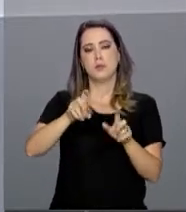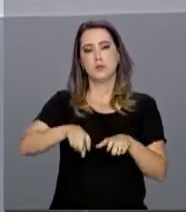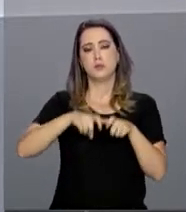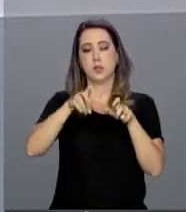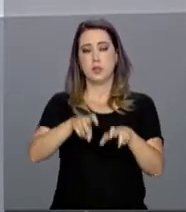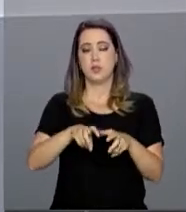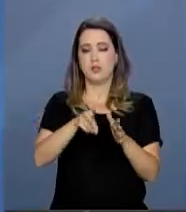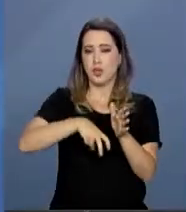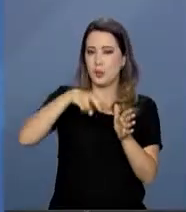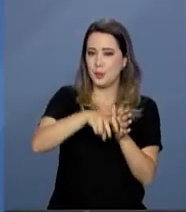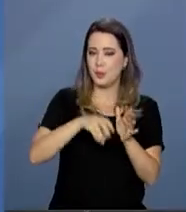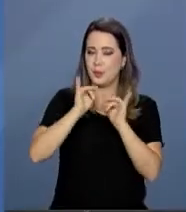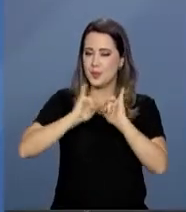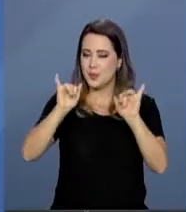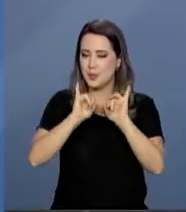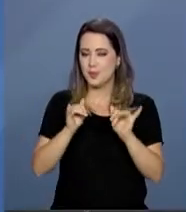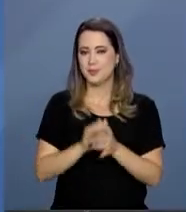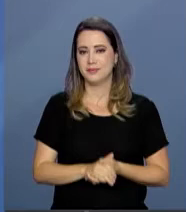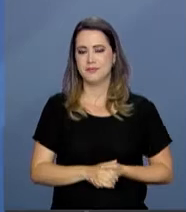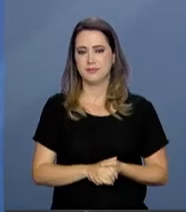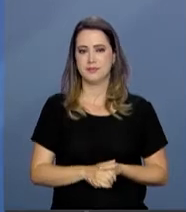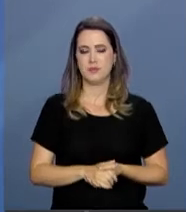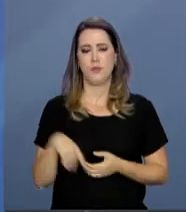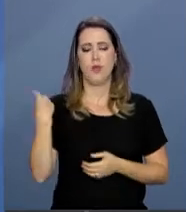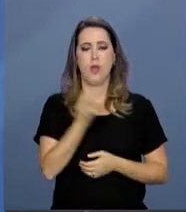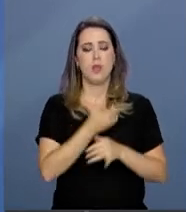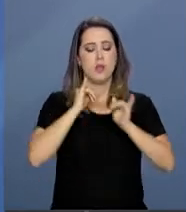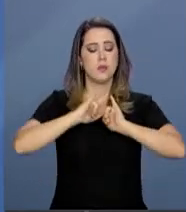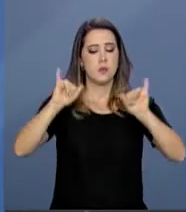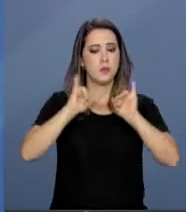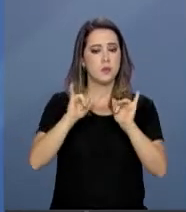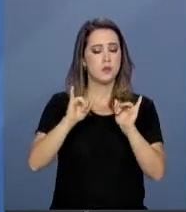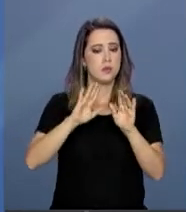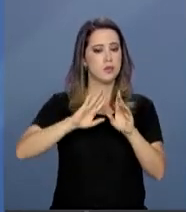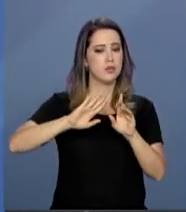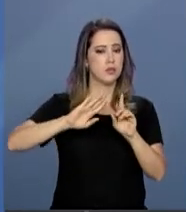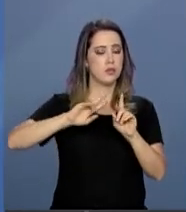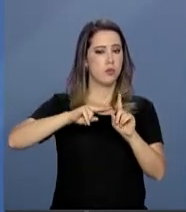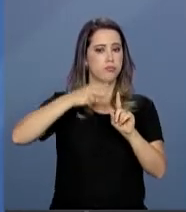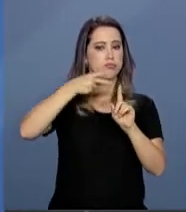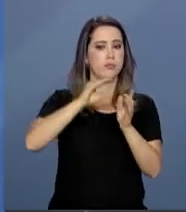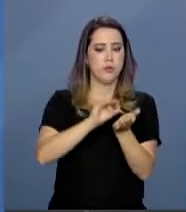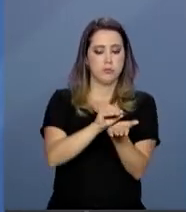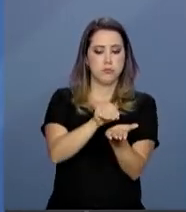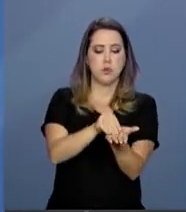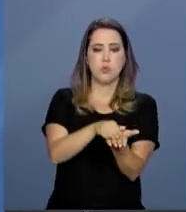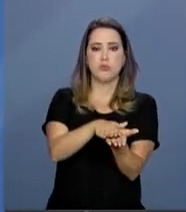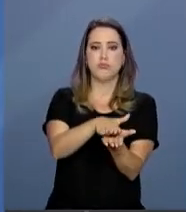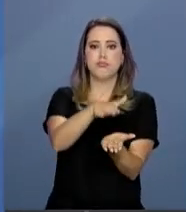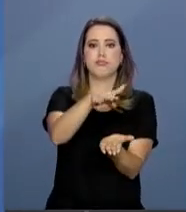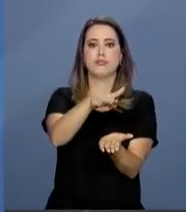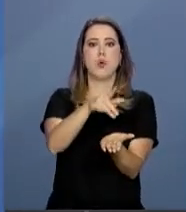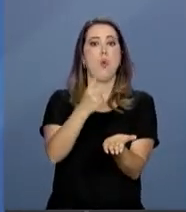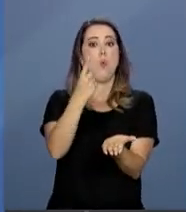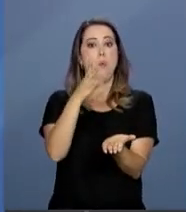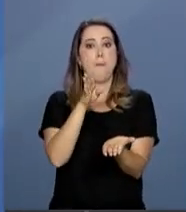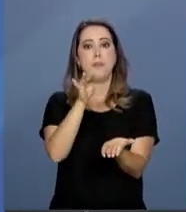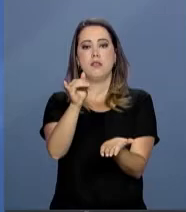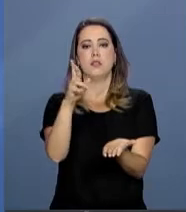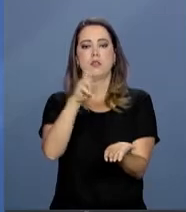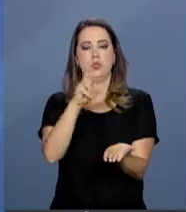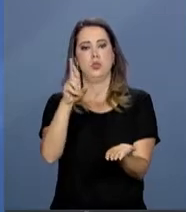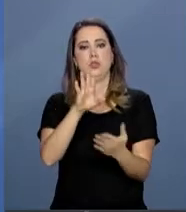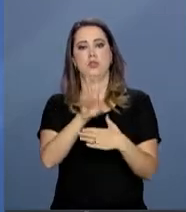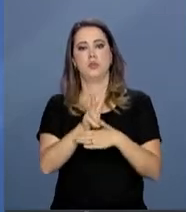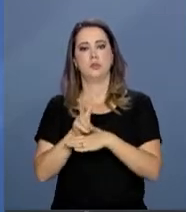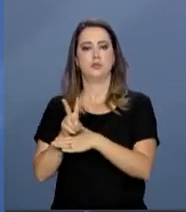anúncio anunciamos um acréscimo de 1 bilhão de reais para o crédito rural